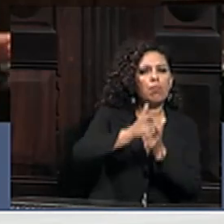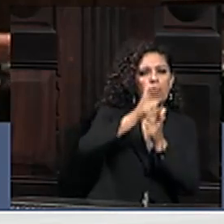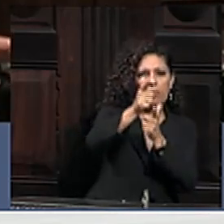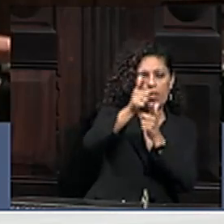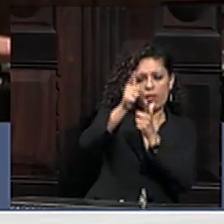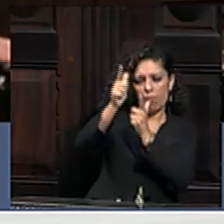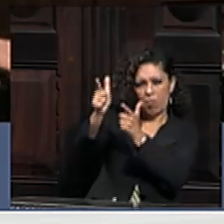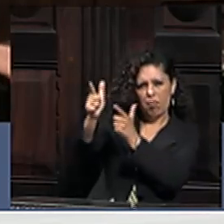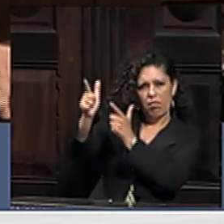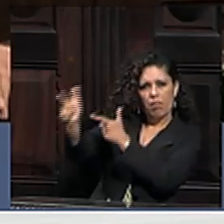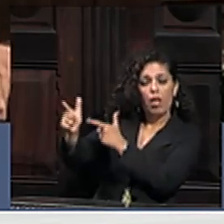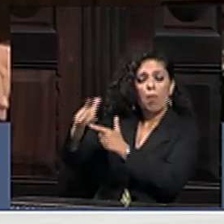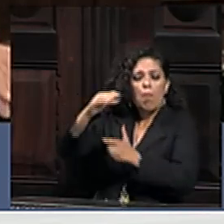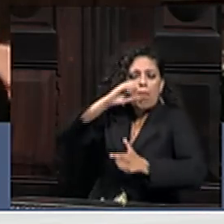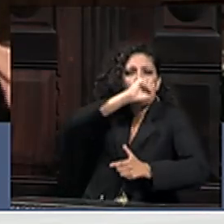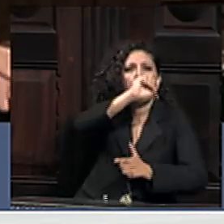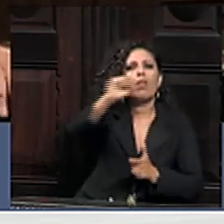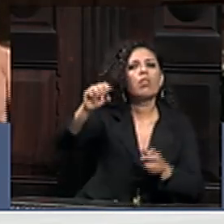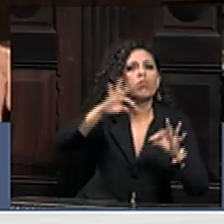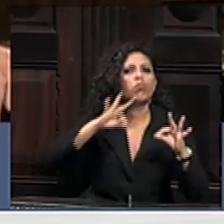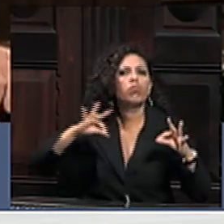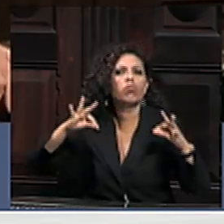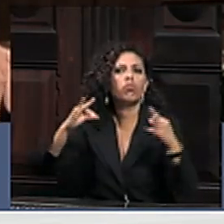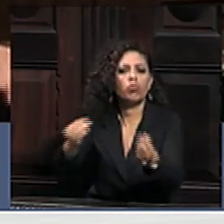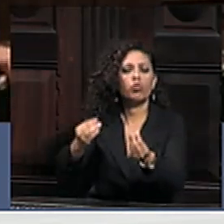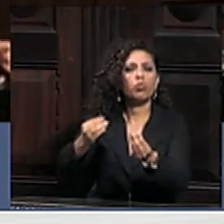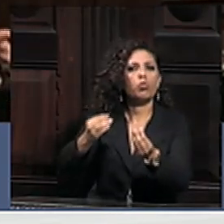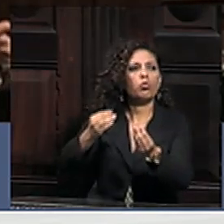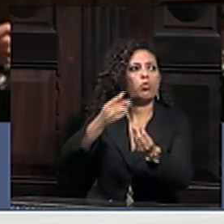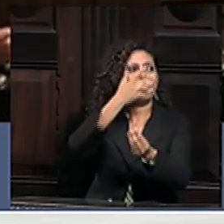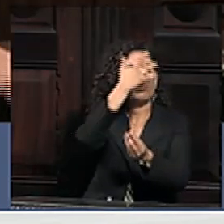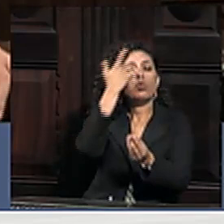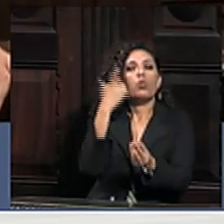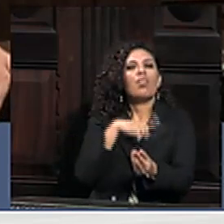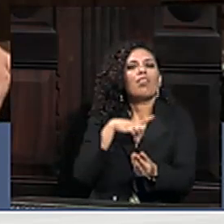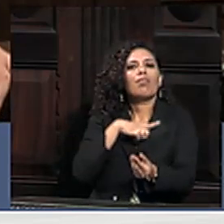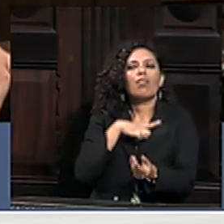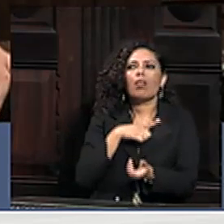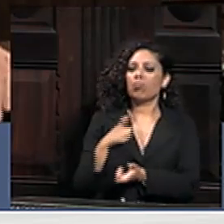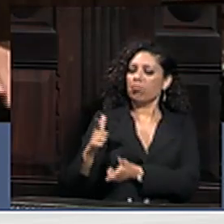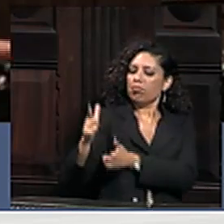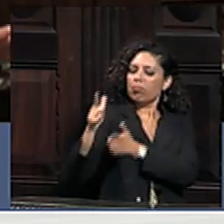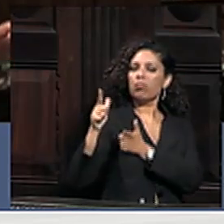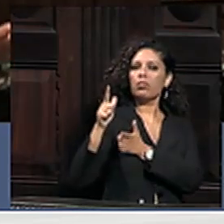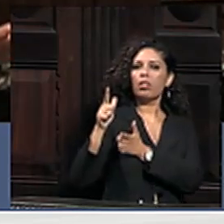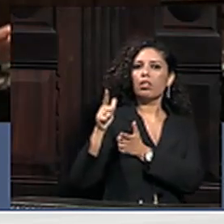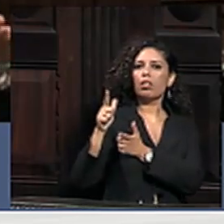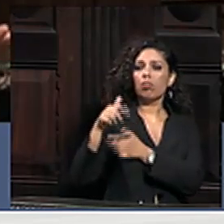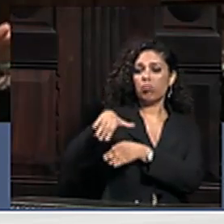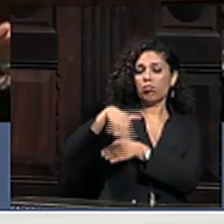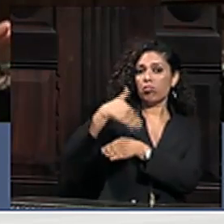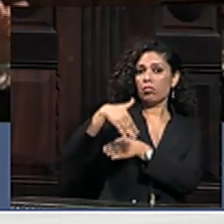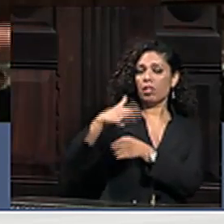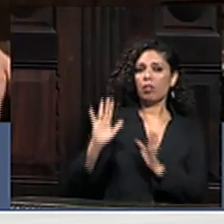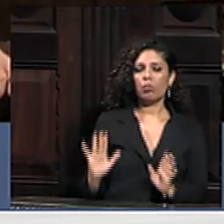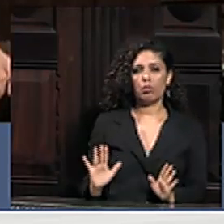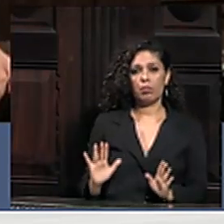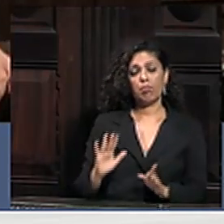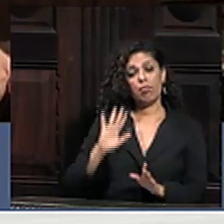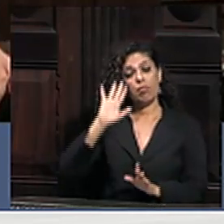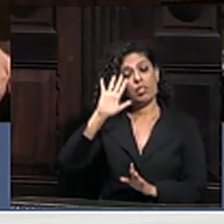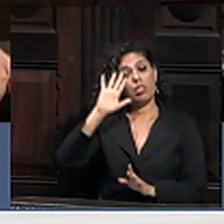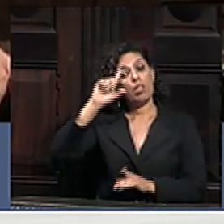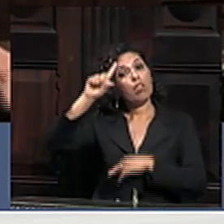todos aqueles que tiverem com armas nas mãos. E que depois,